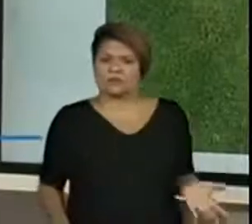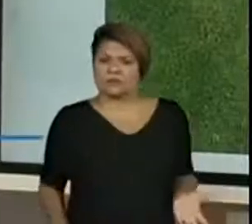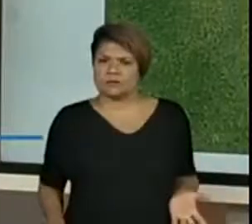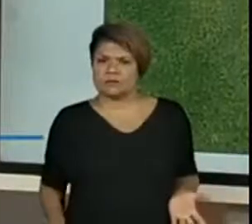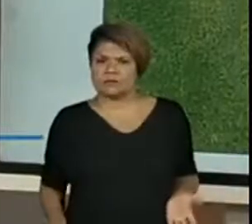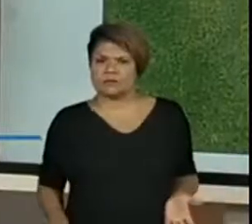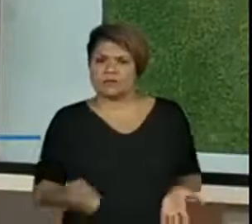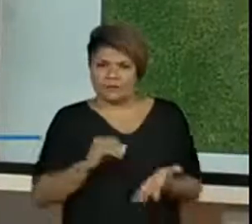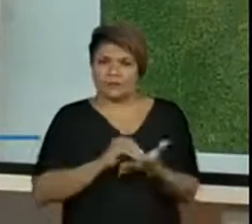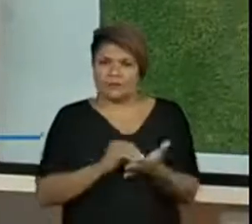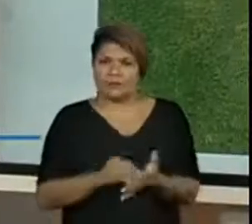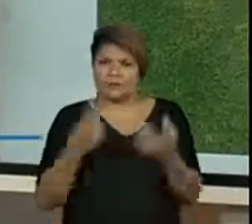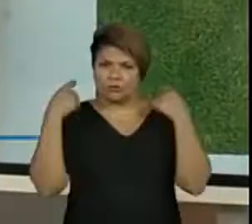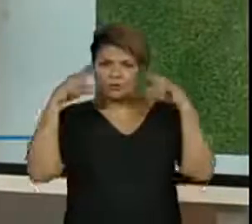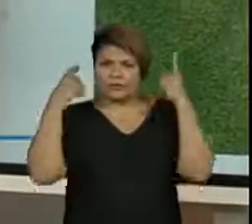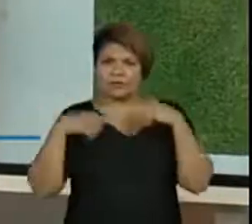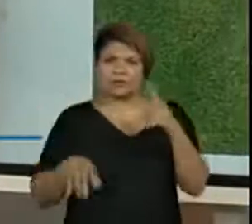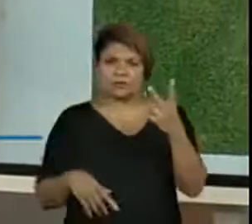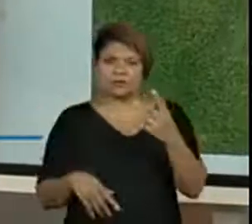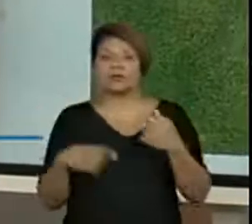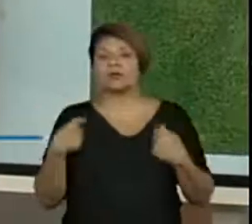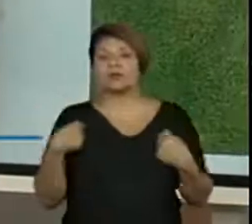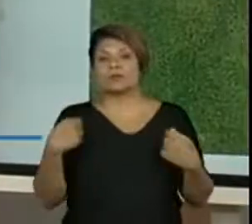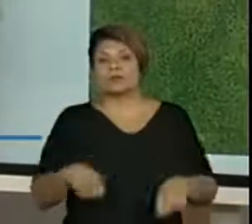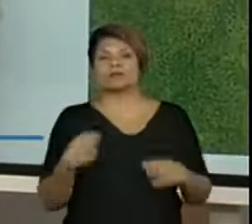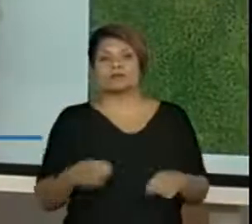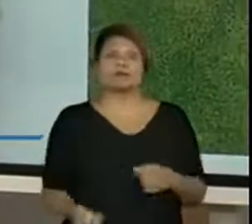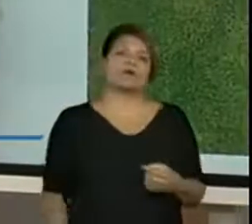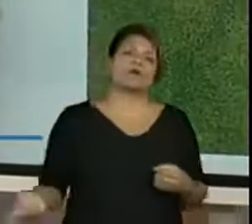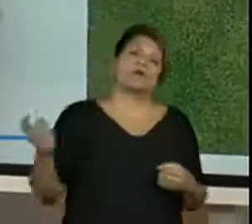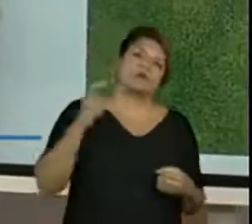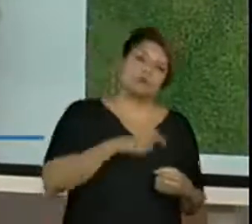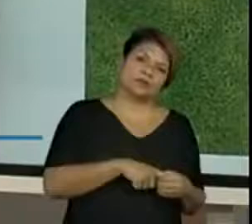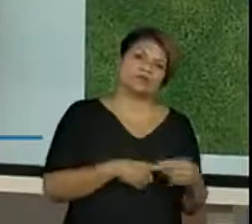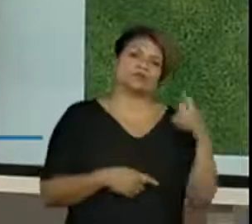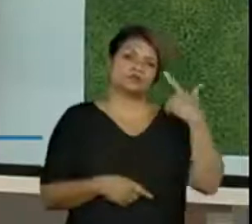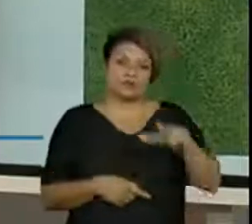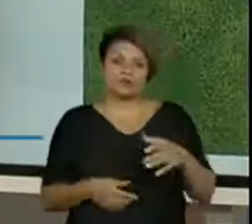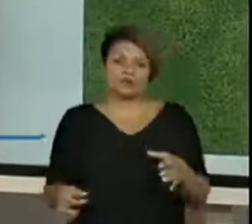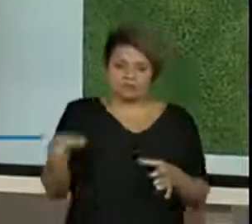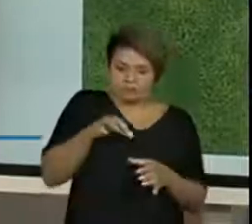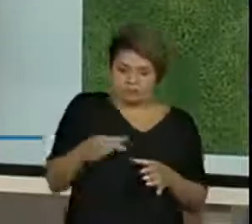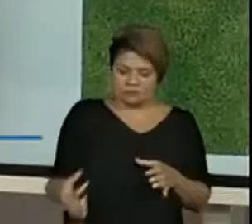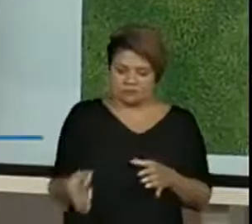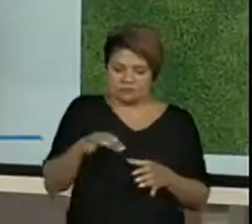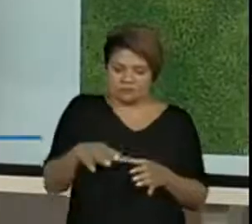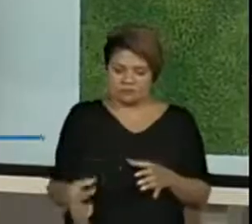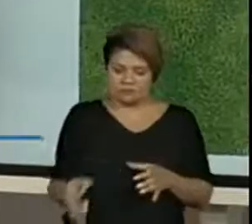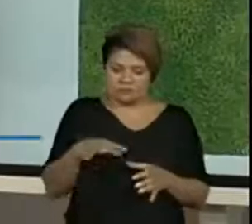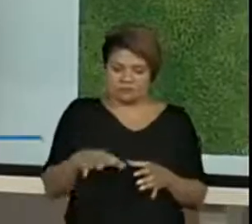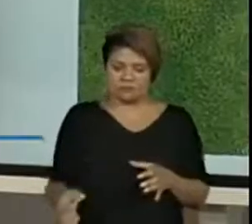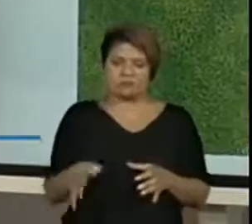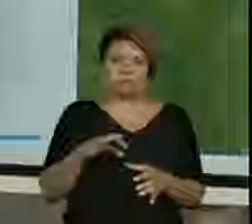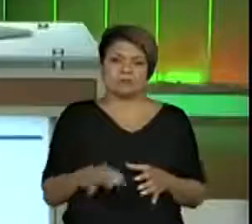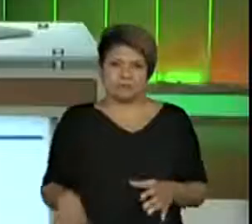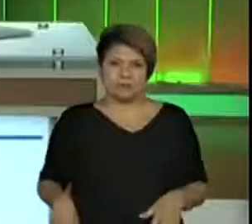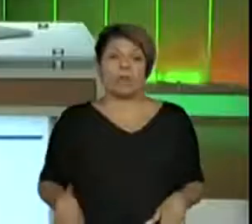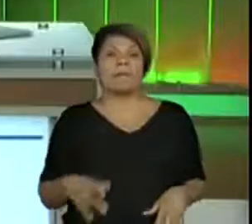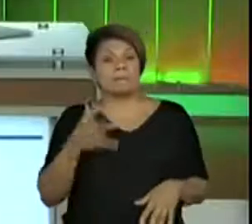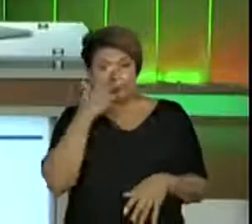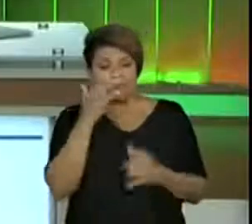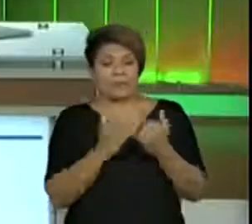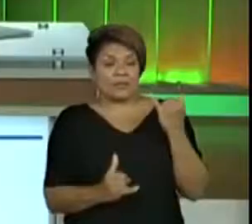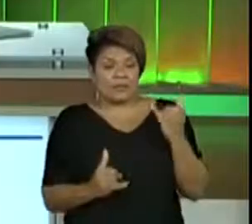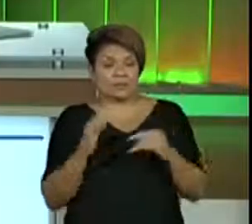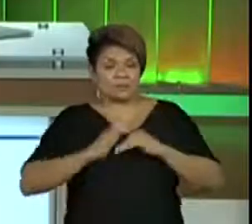eu teria que fazer? Retomar aqui novamente, conferir uma por uma. Parece prático para